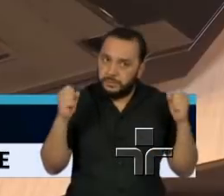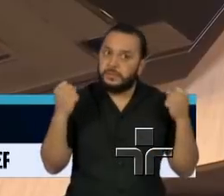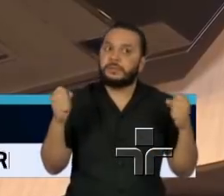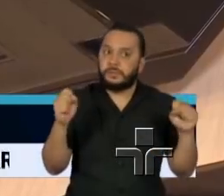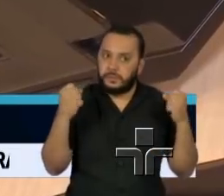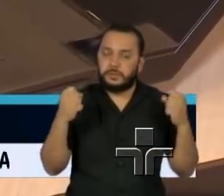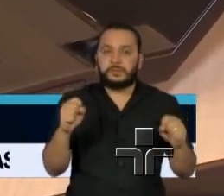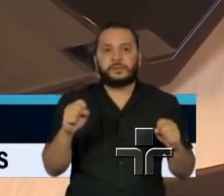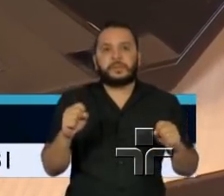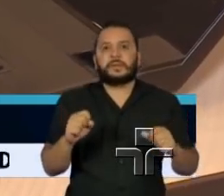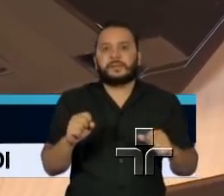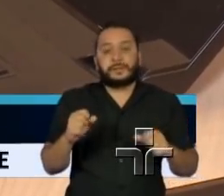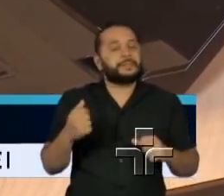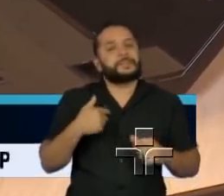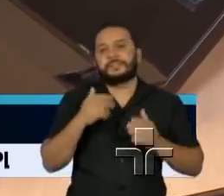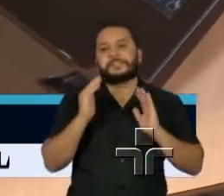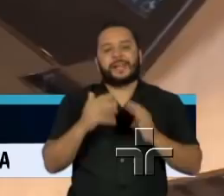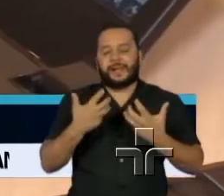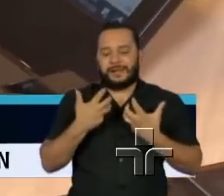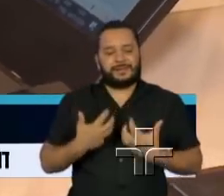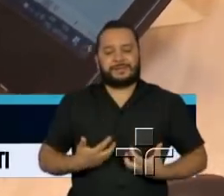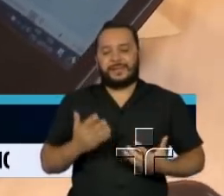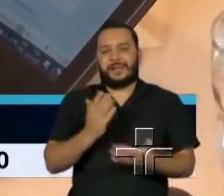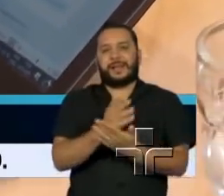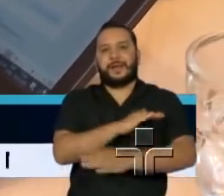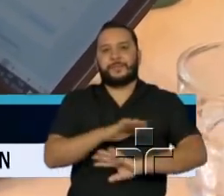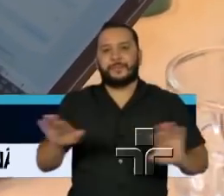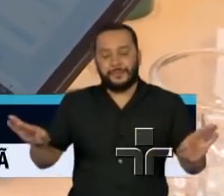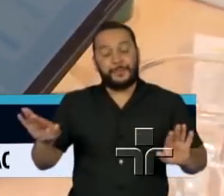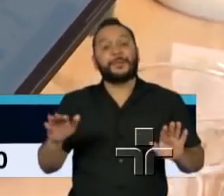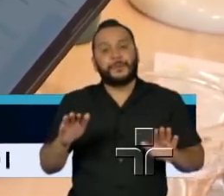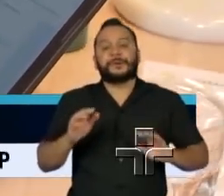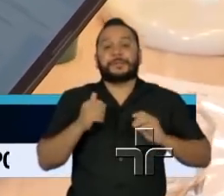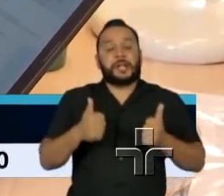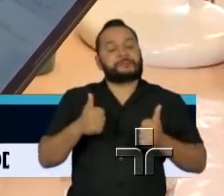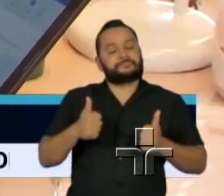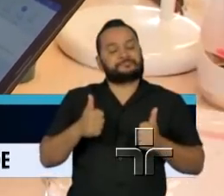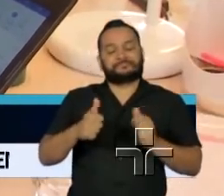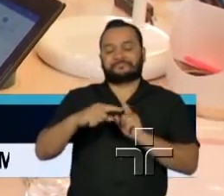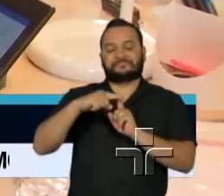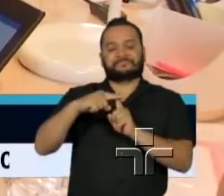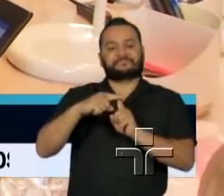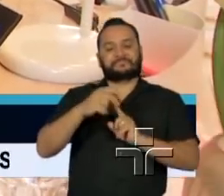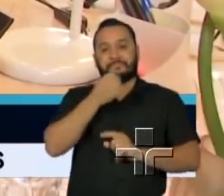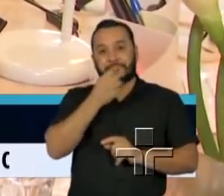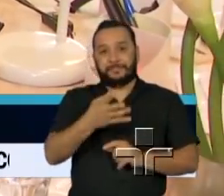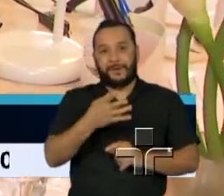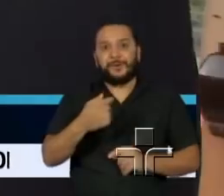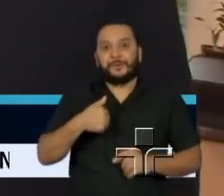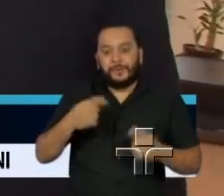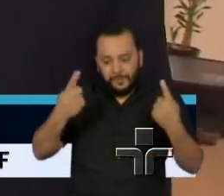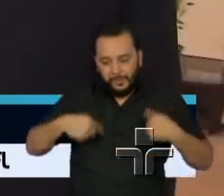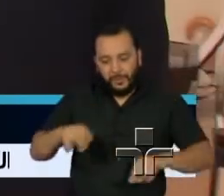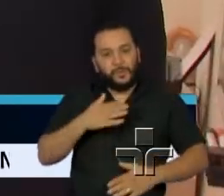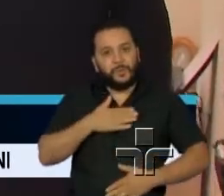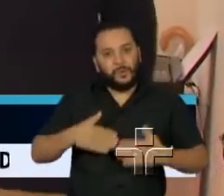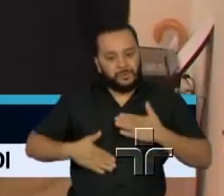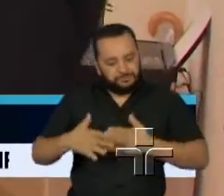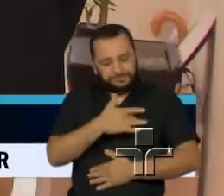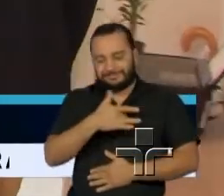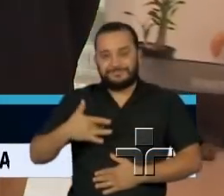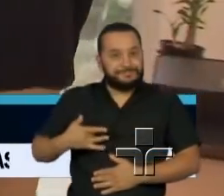físicas. O cansaço sumiu da rotina, o nível de tolerância voltou a ficar maior e até a imunidade melhorou. Fatores